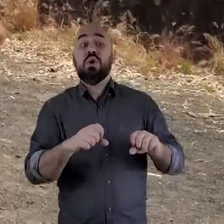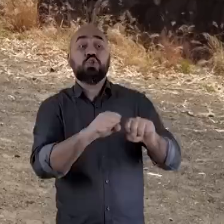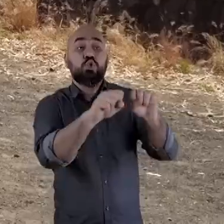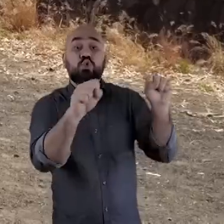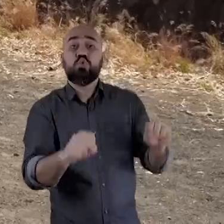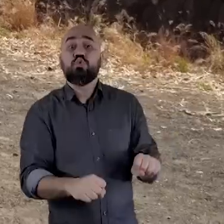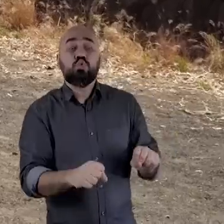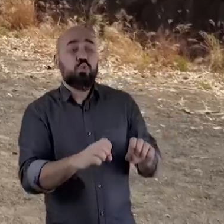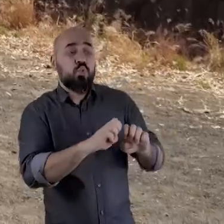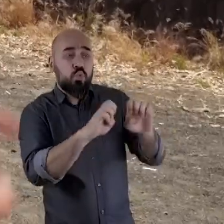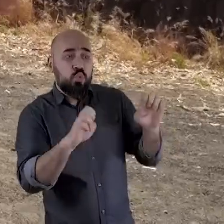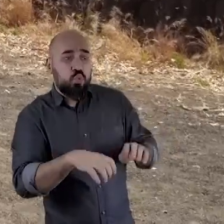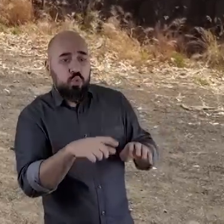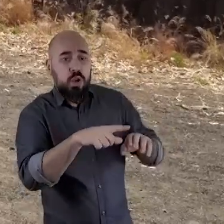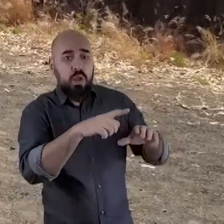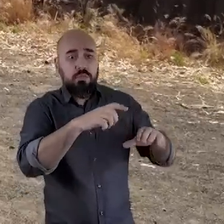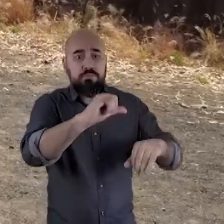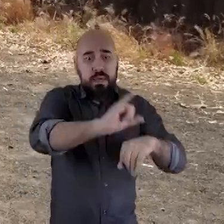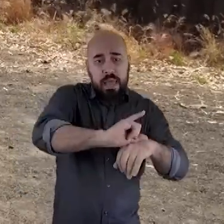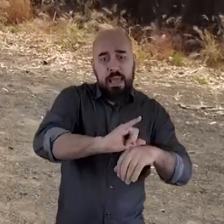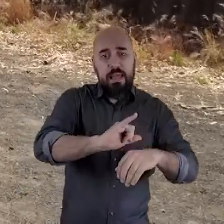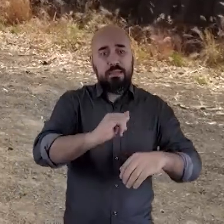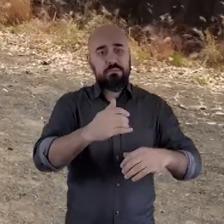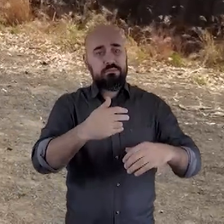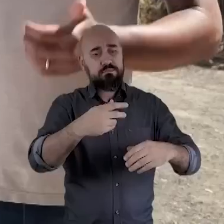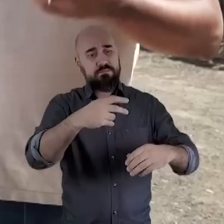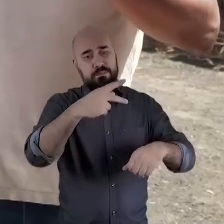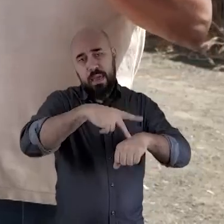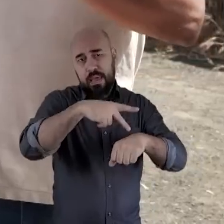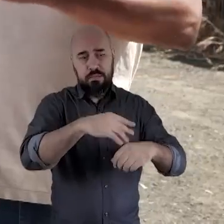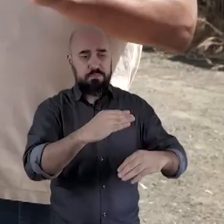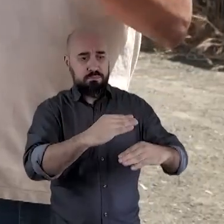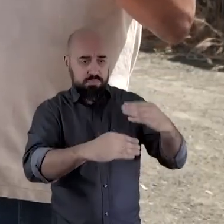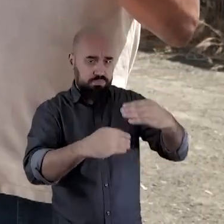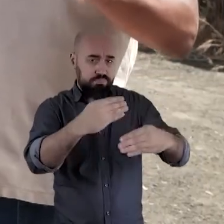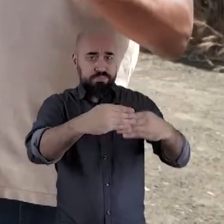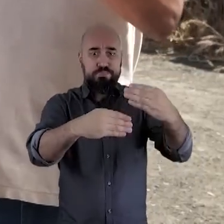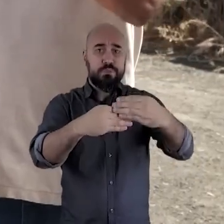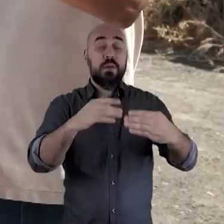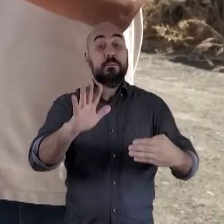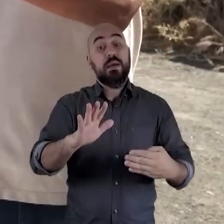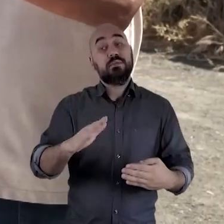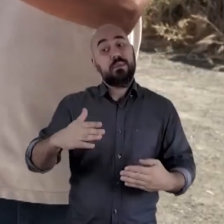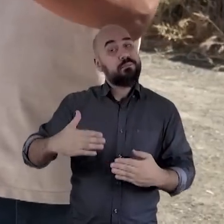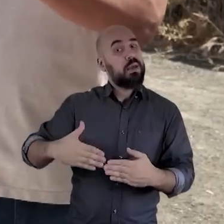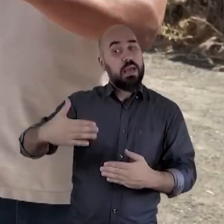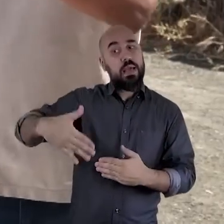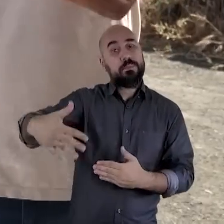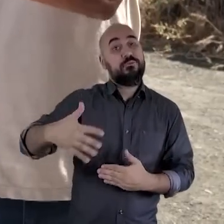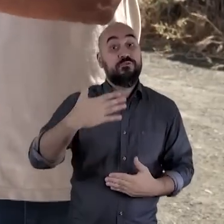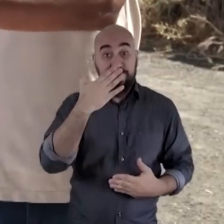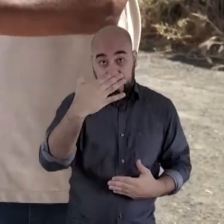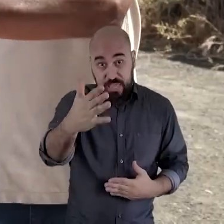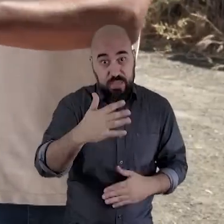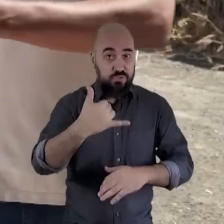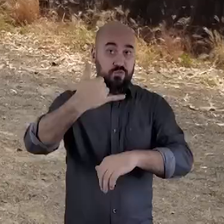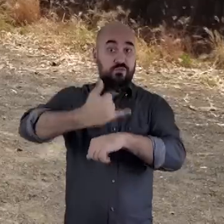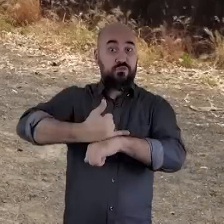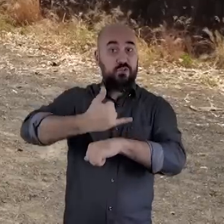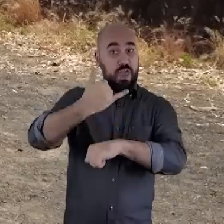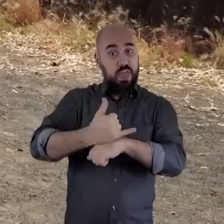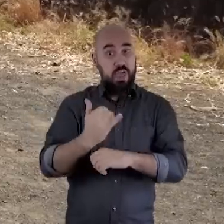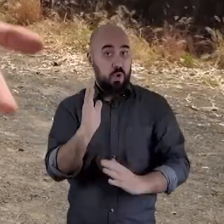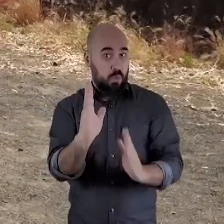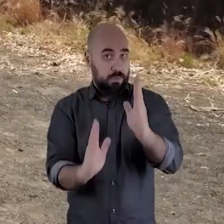pôde descobrir, aí já é de um tempo posterior. Já é do tempo mais do período do ferro, época da monarquia de Israel,